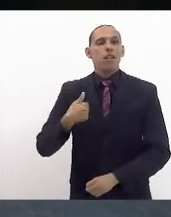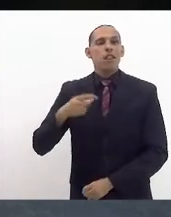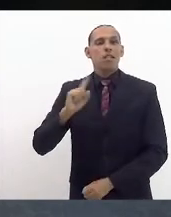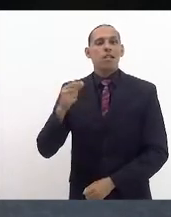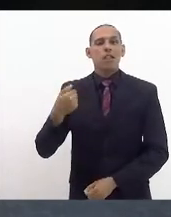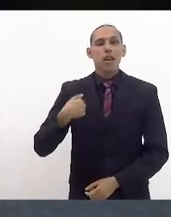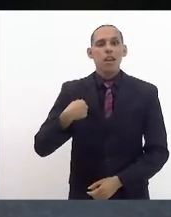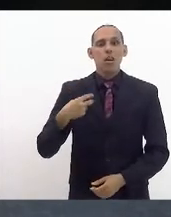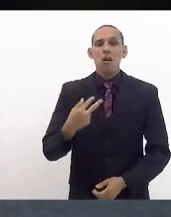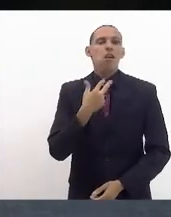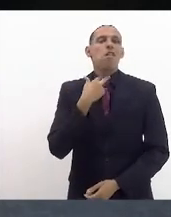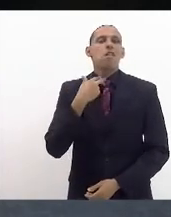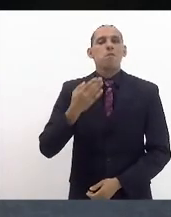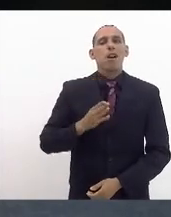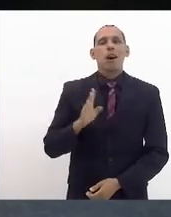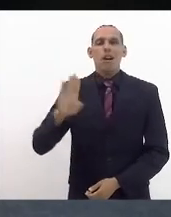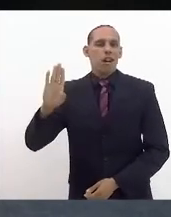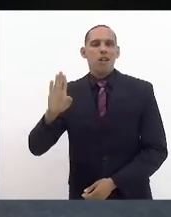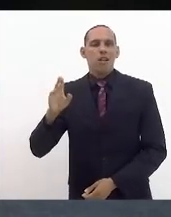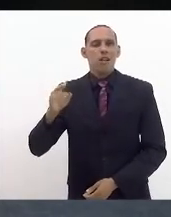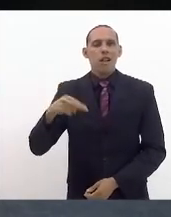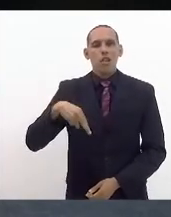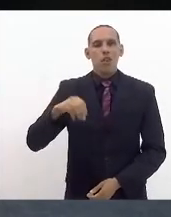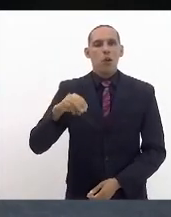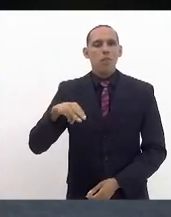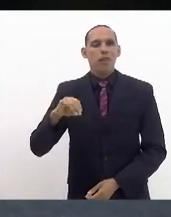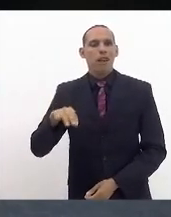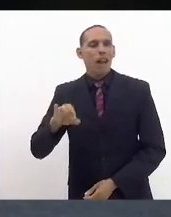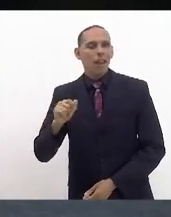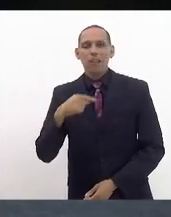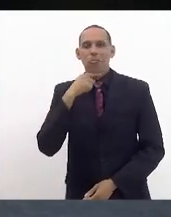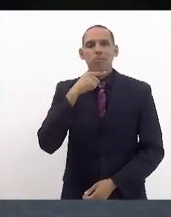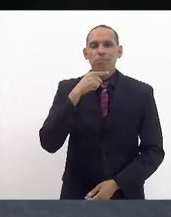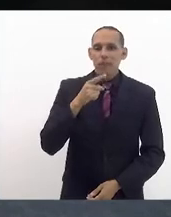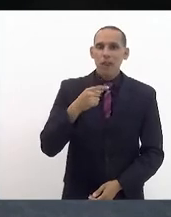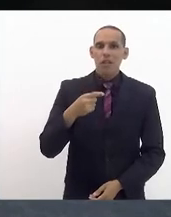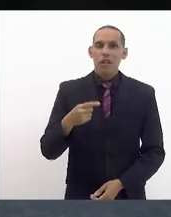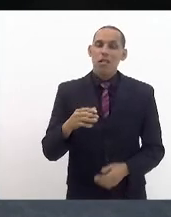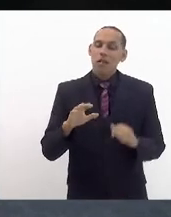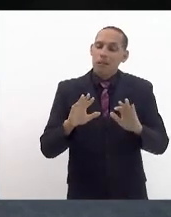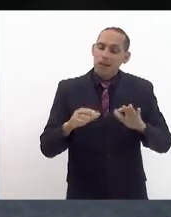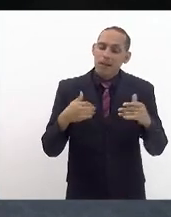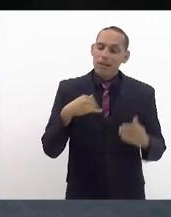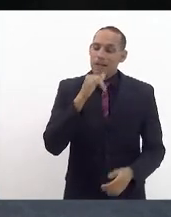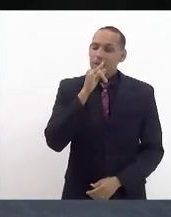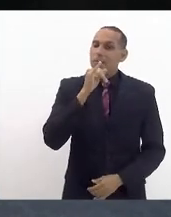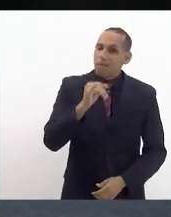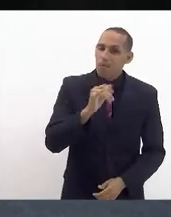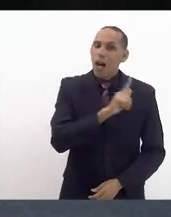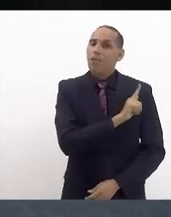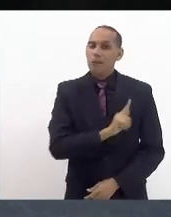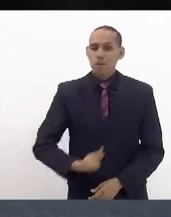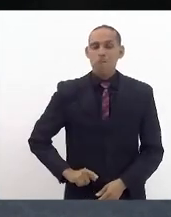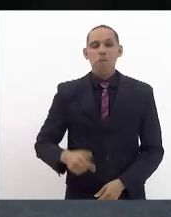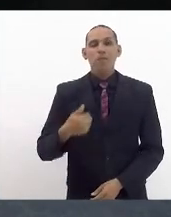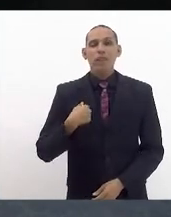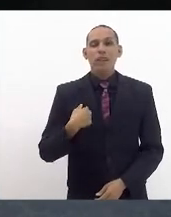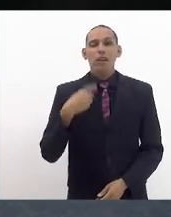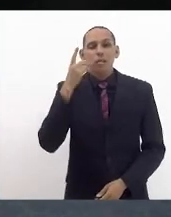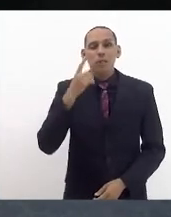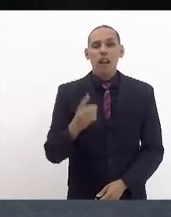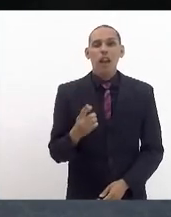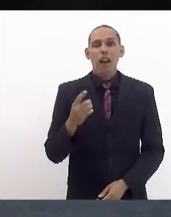dando nominata, para que eu não concorresse à minha reeleição. Só que eu queria dizer ao governador que eu sou apenas uma